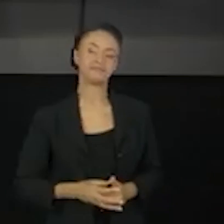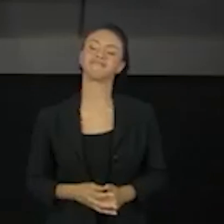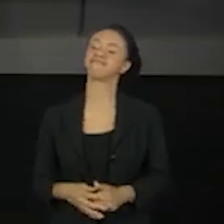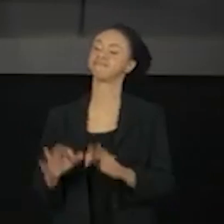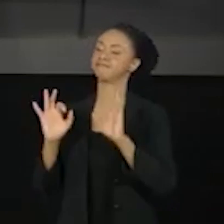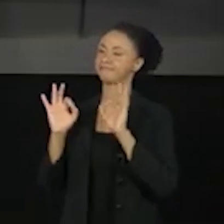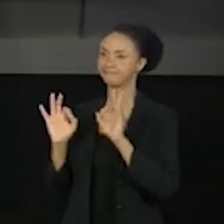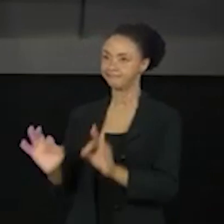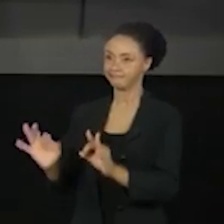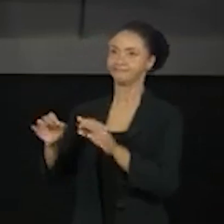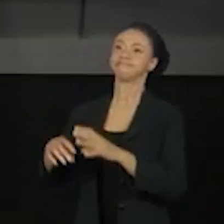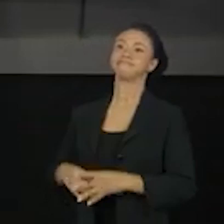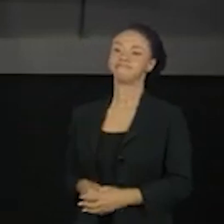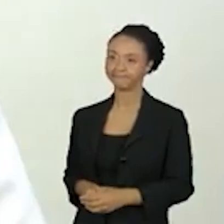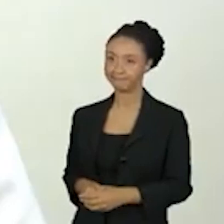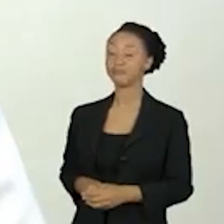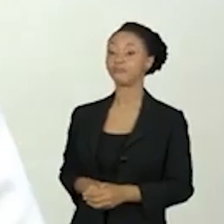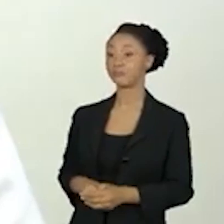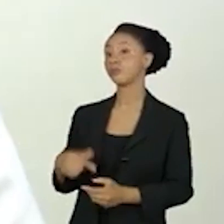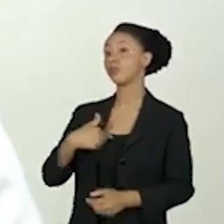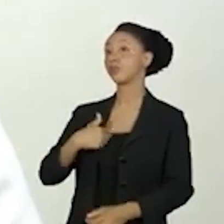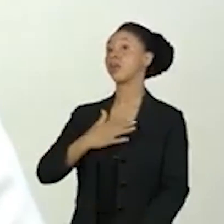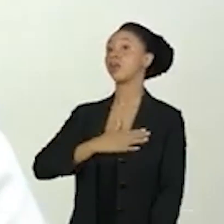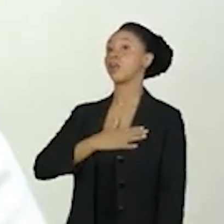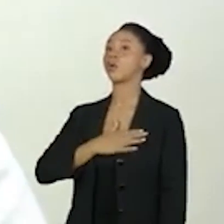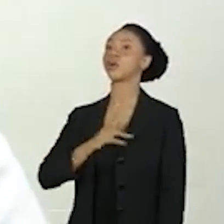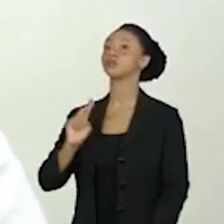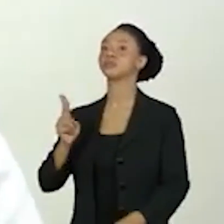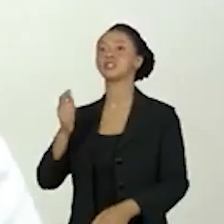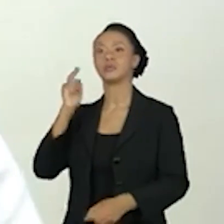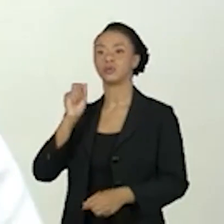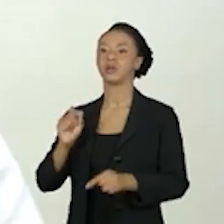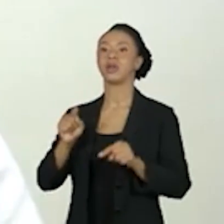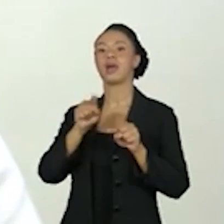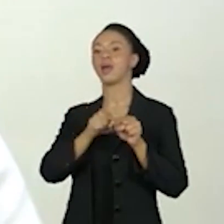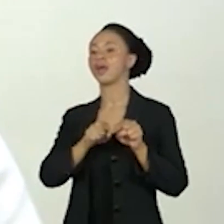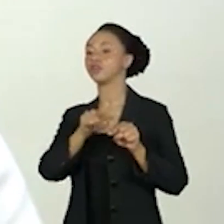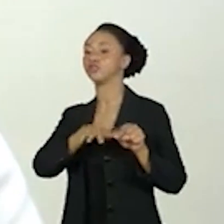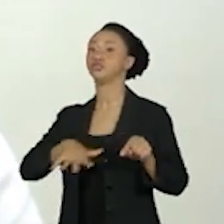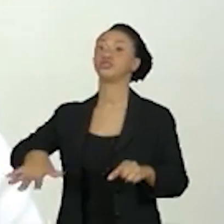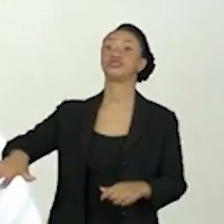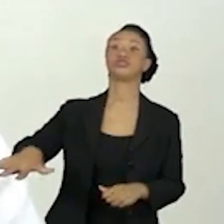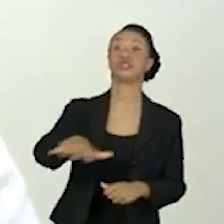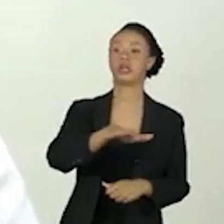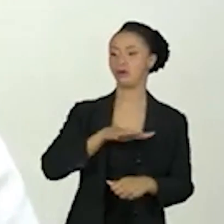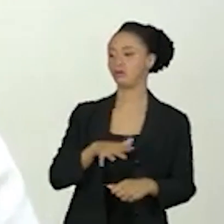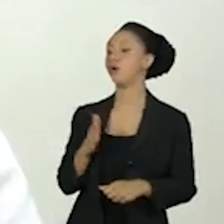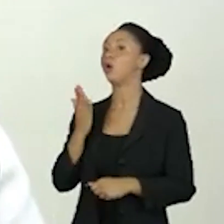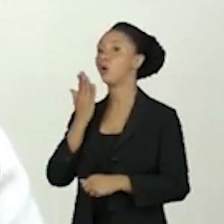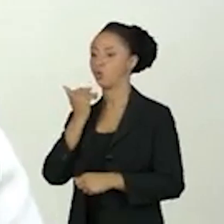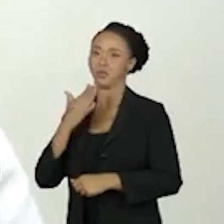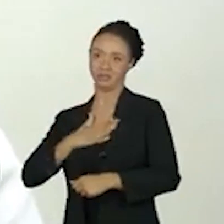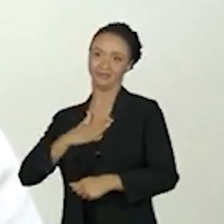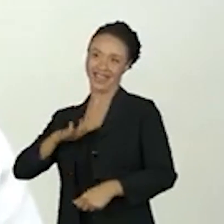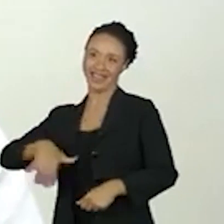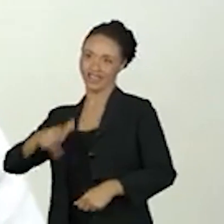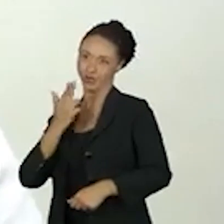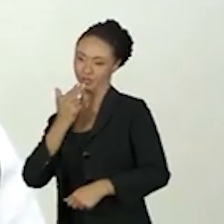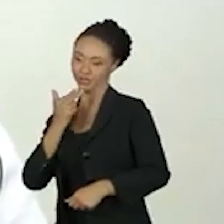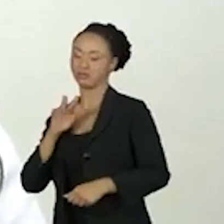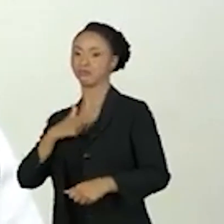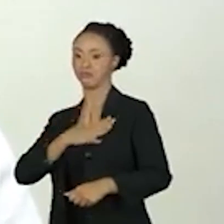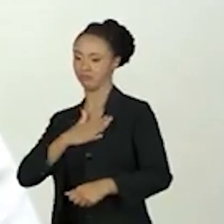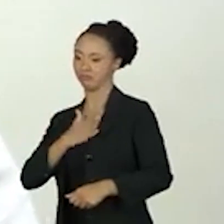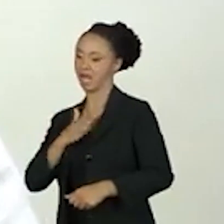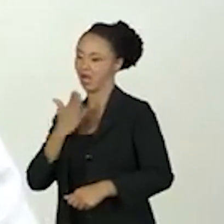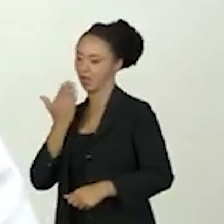Corretíssimo. Eu gosto muito de trabalhar 360 com os pacientes, que a gente olha a alimentação, que é a minha área, só que ela